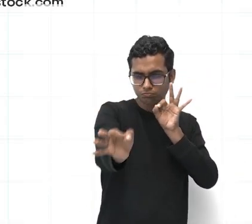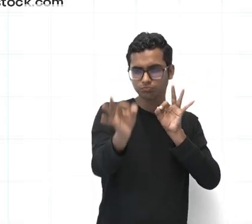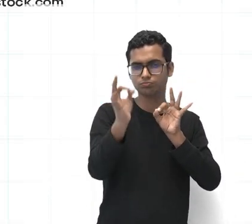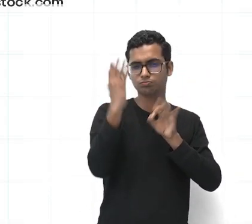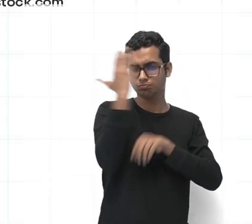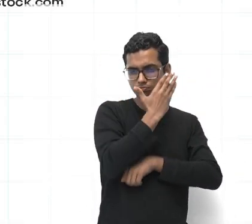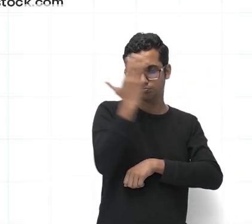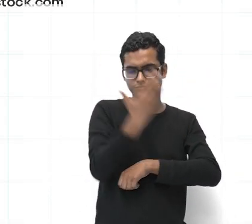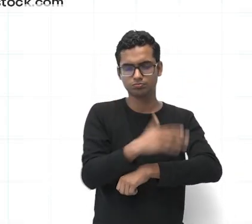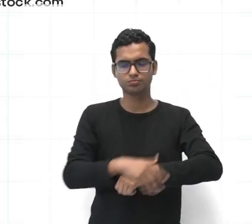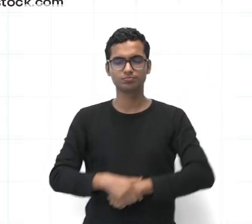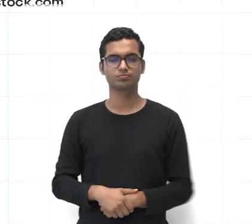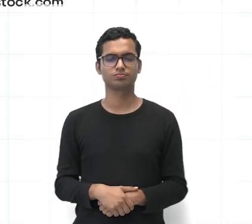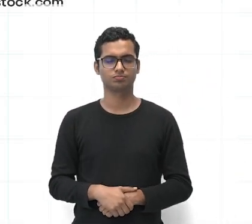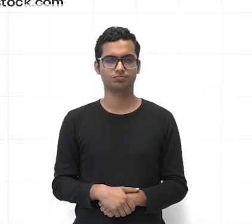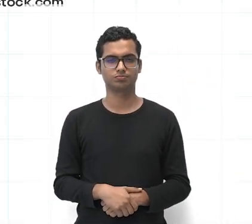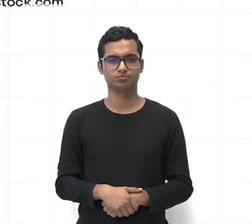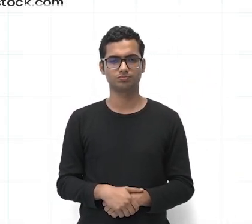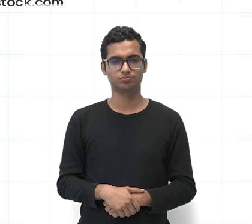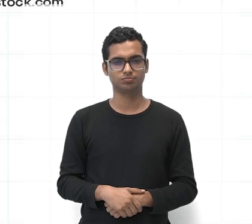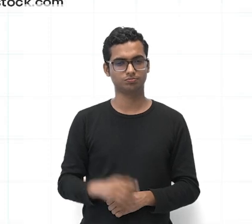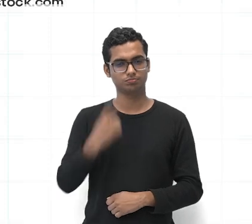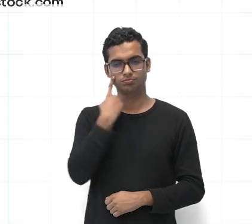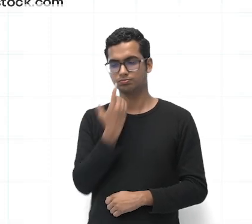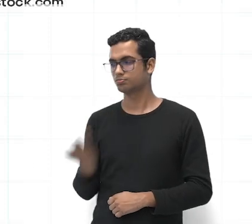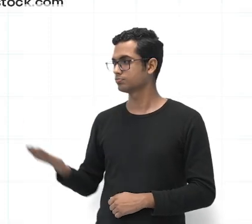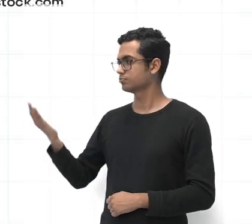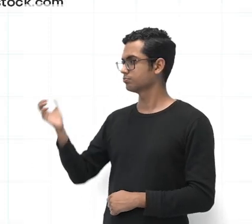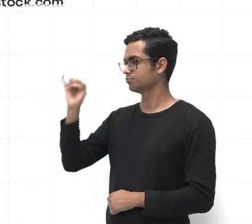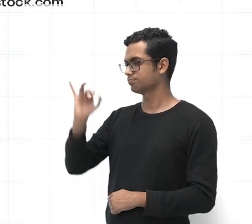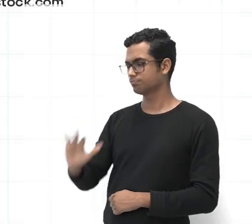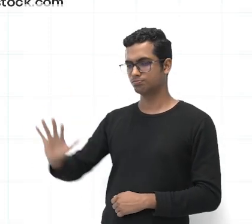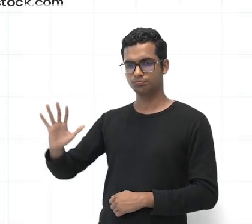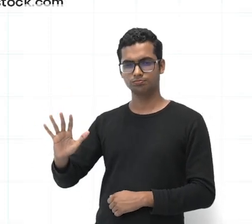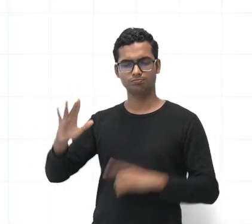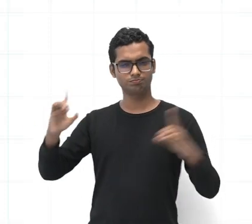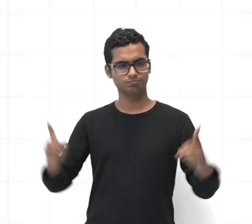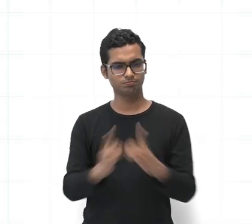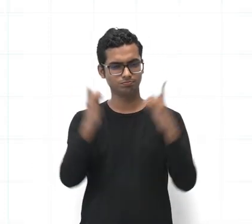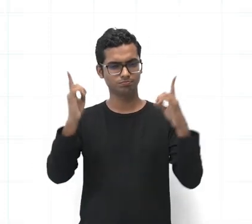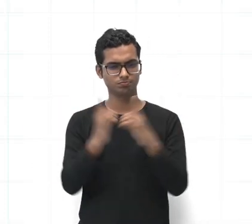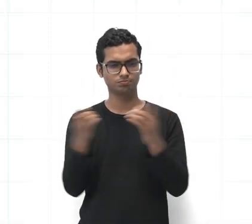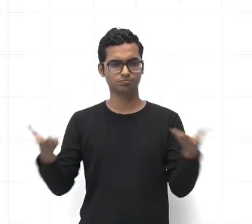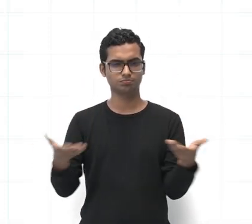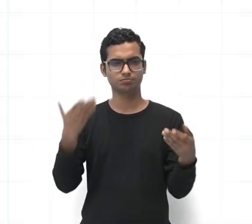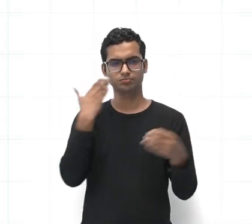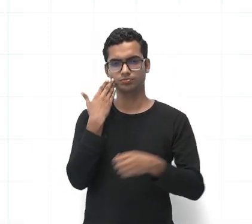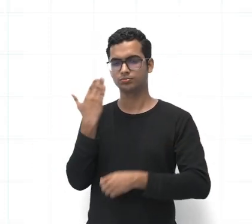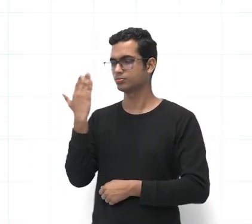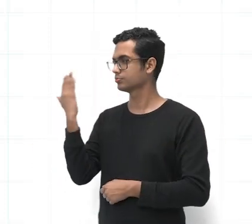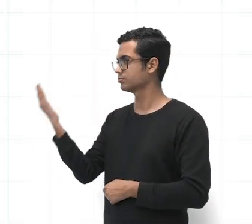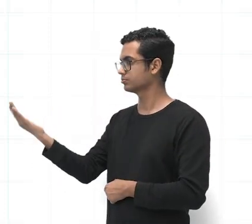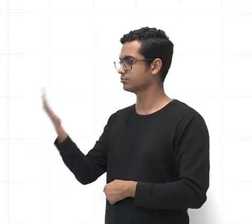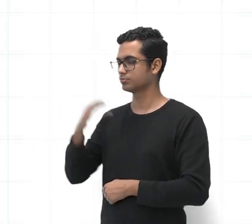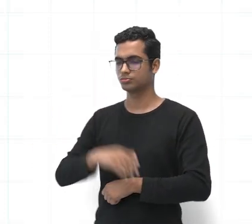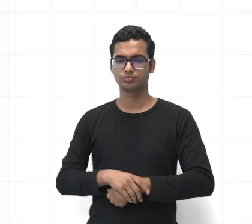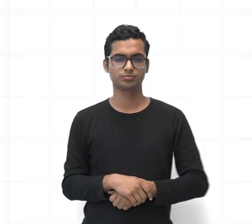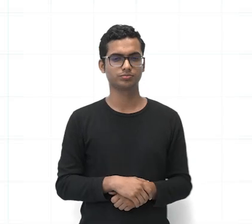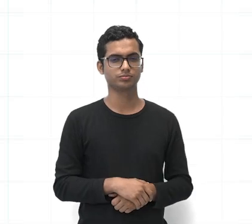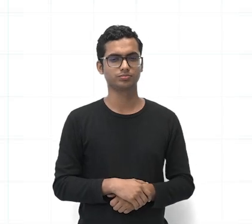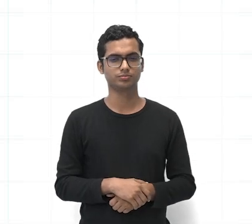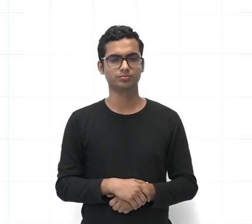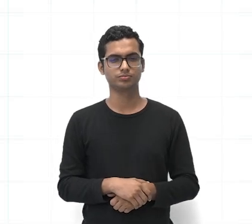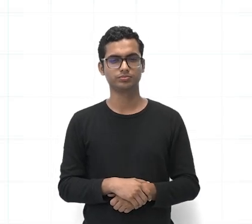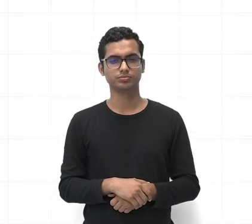visualizar objetos à distância. Vamos observar aí essa imagem didática, que eu vou mostrar para vocês aí, mostrando